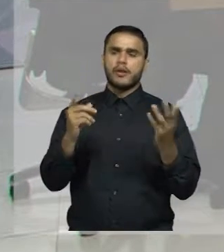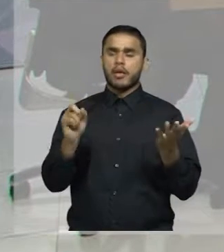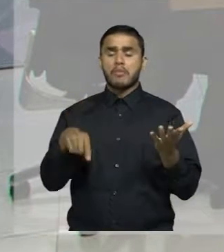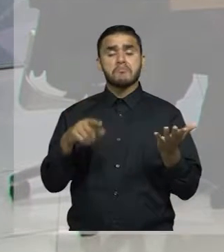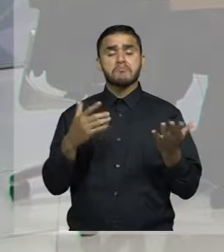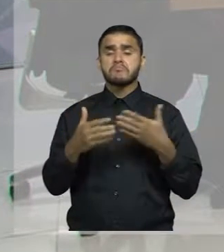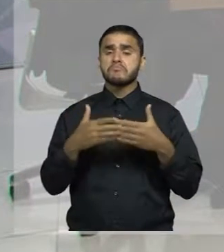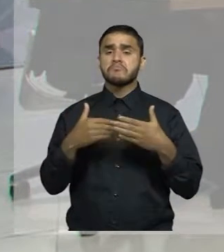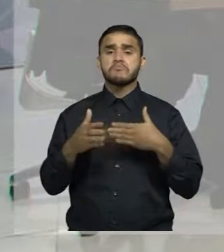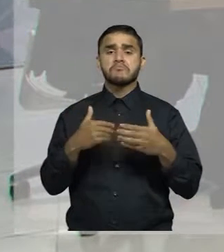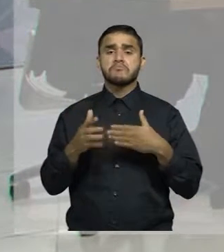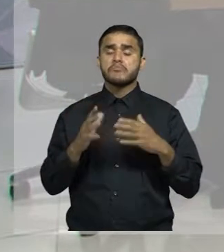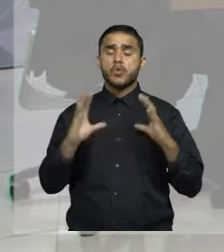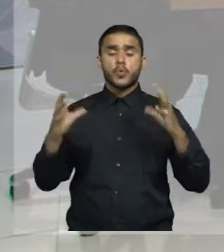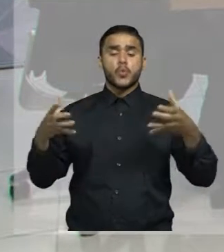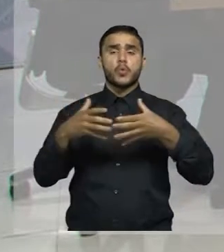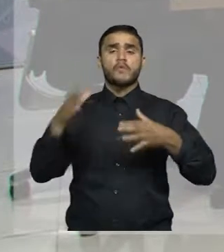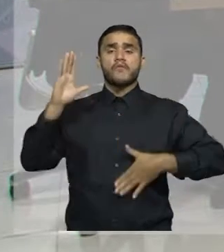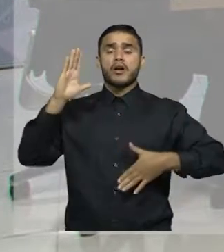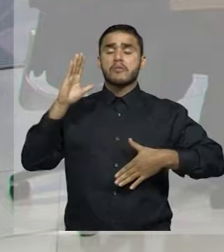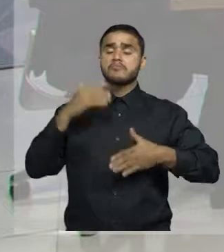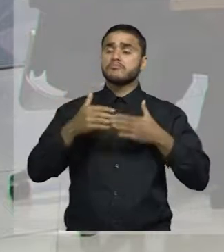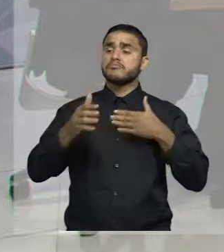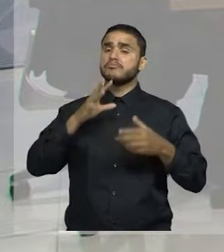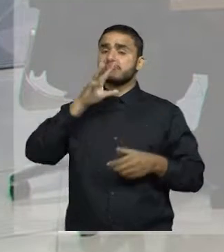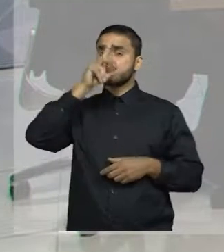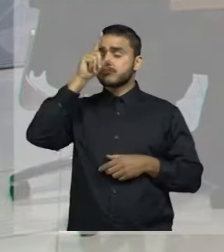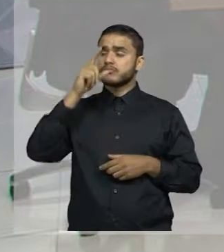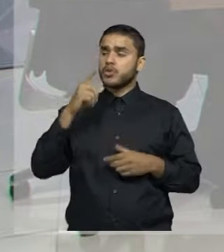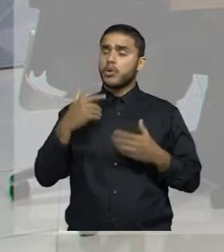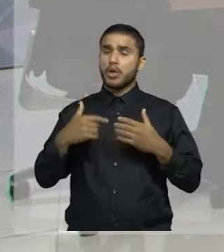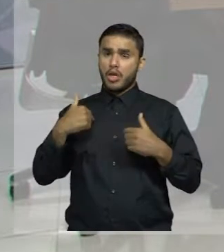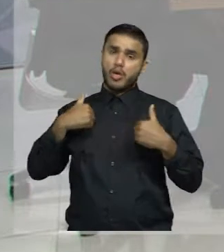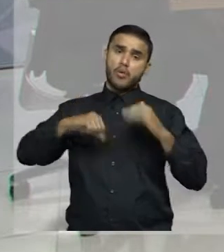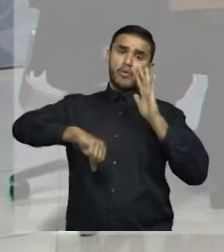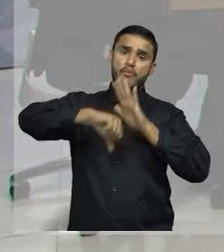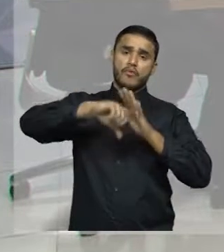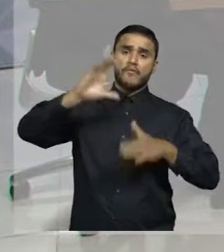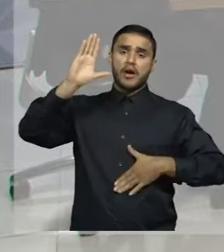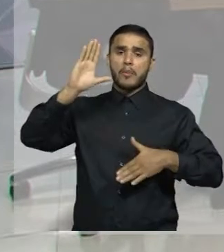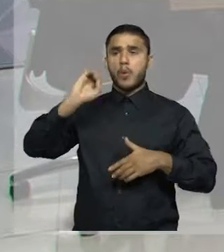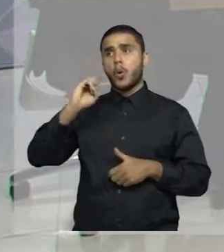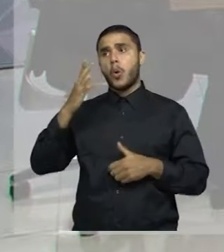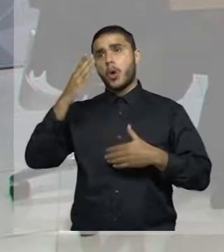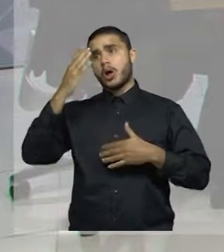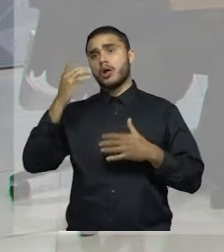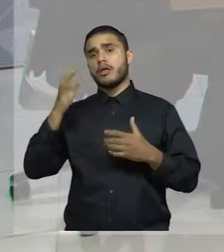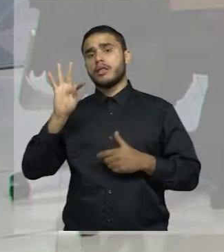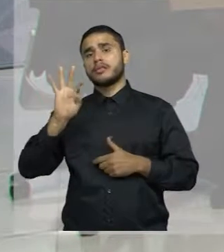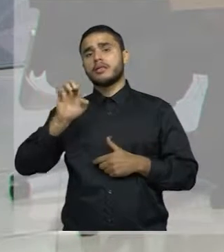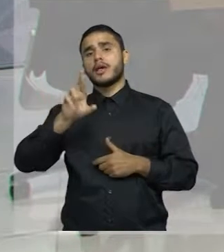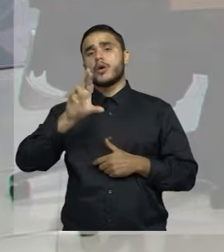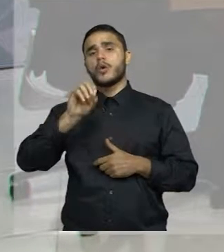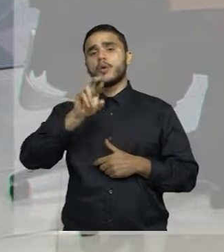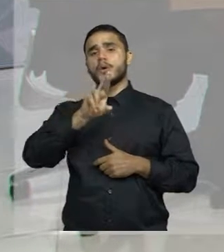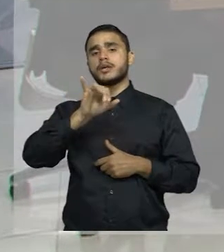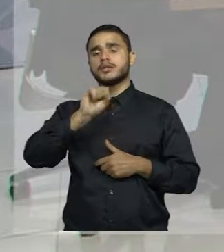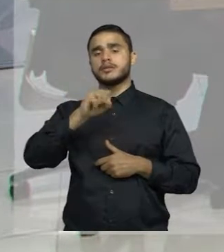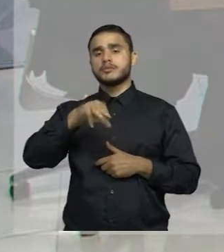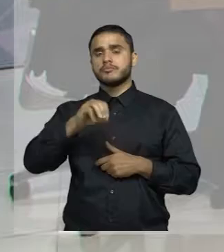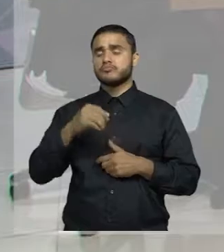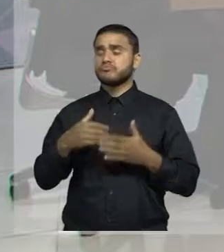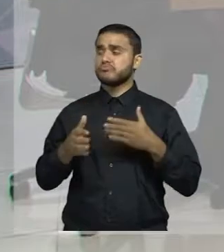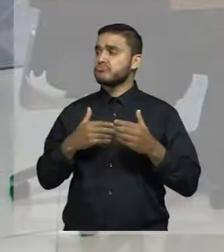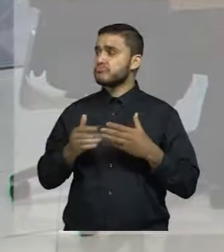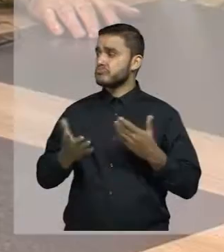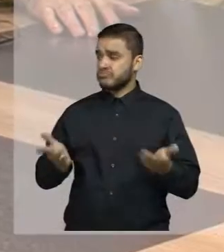numa lei de terrorismo ou numa lei de um crime vulgar. Porque eles não fazem diferença disso. Né? Não